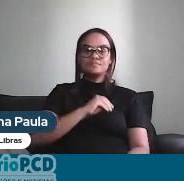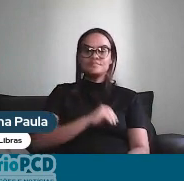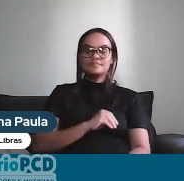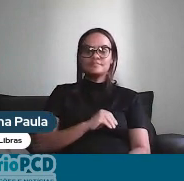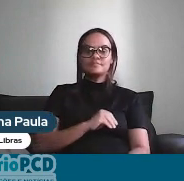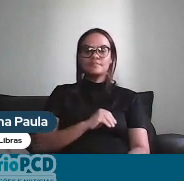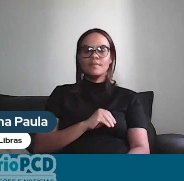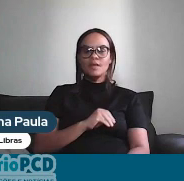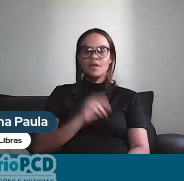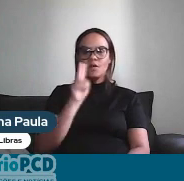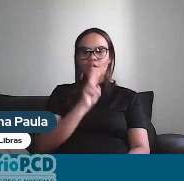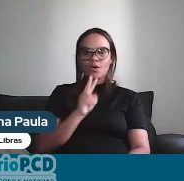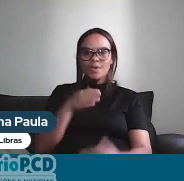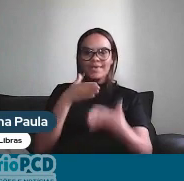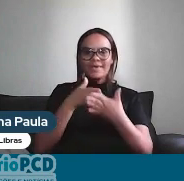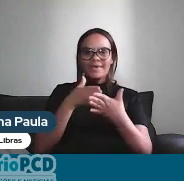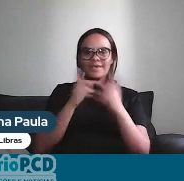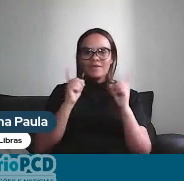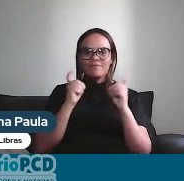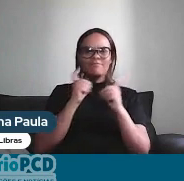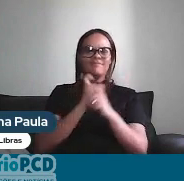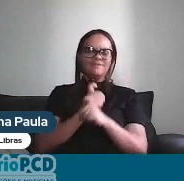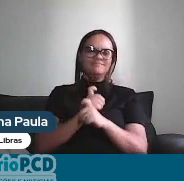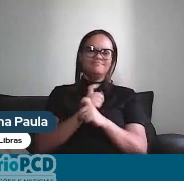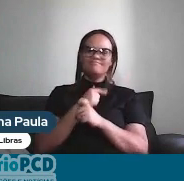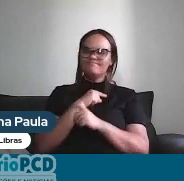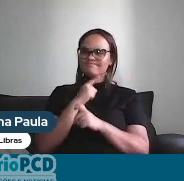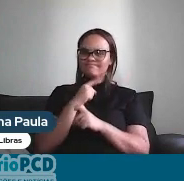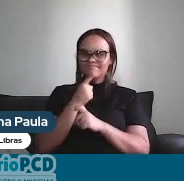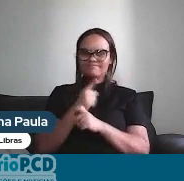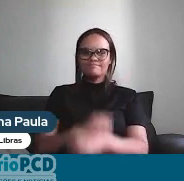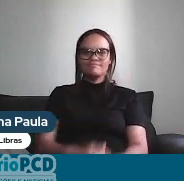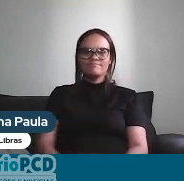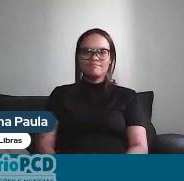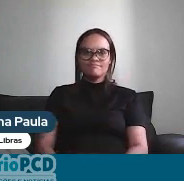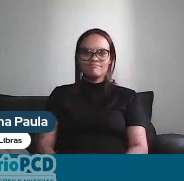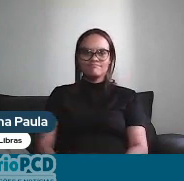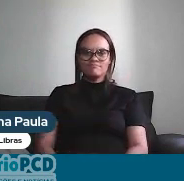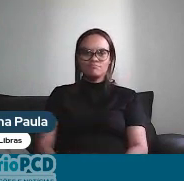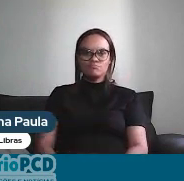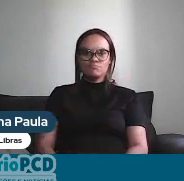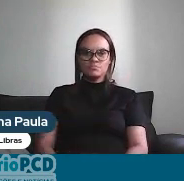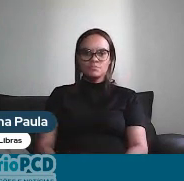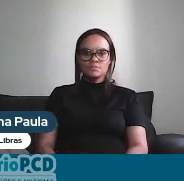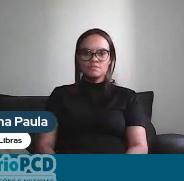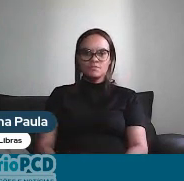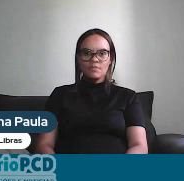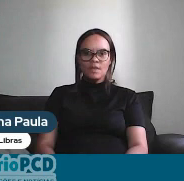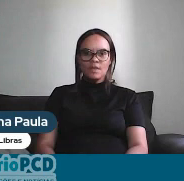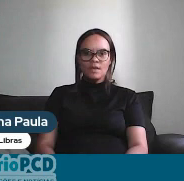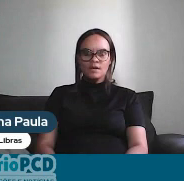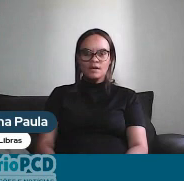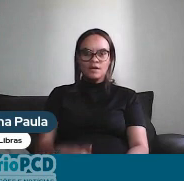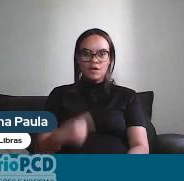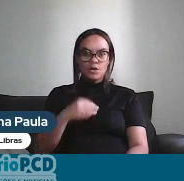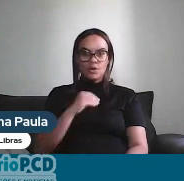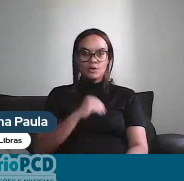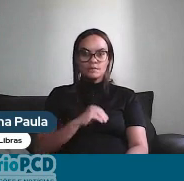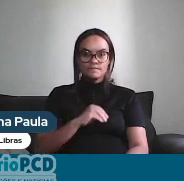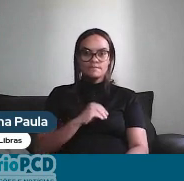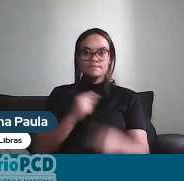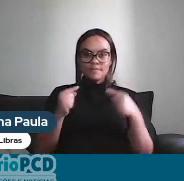vezes enfrentar todas as dificuldades. Posso falar isso porque tenho um salário